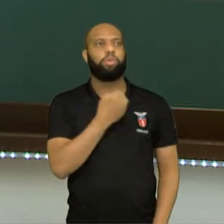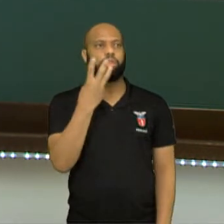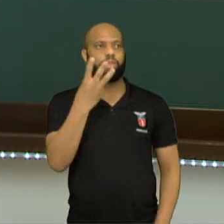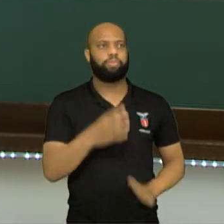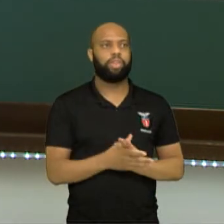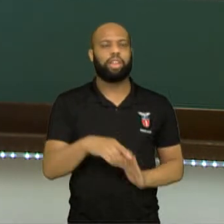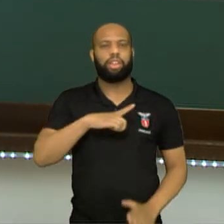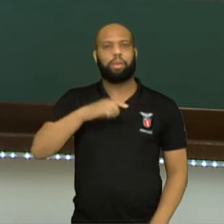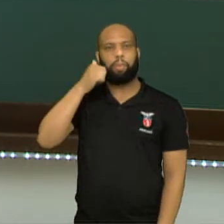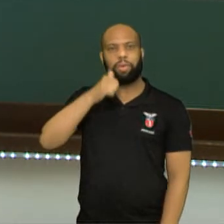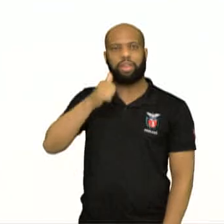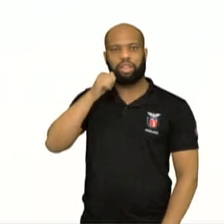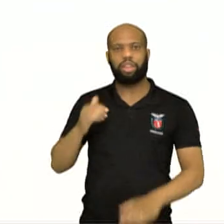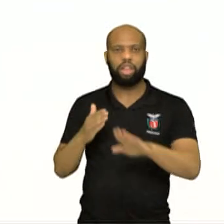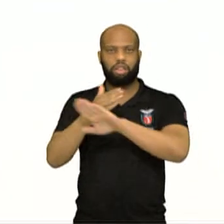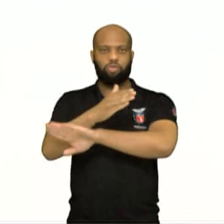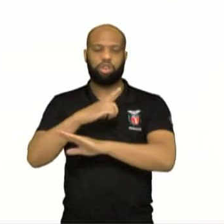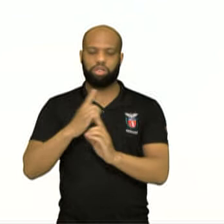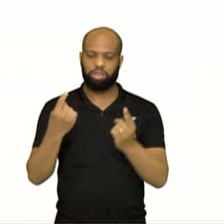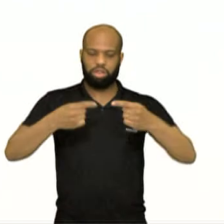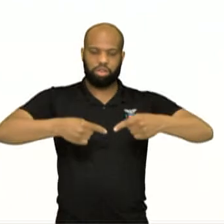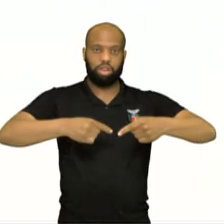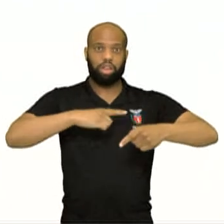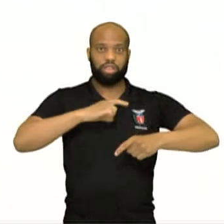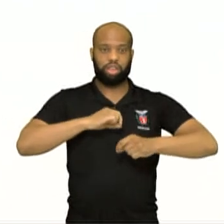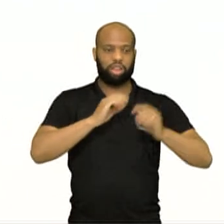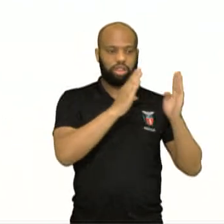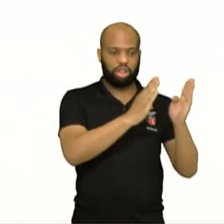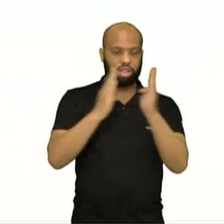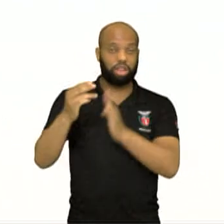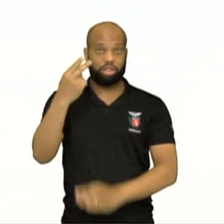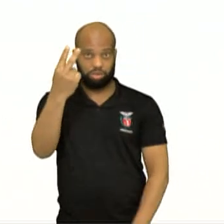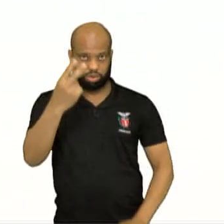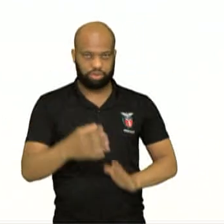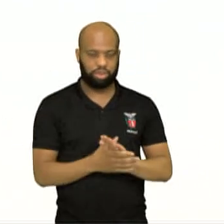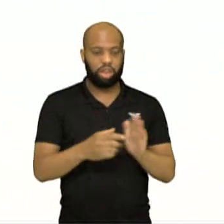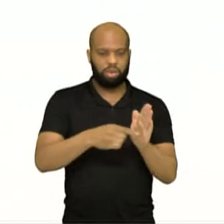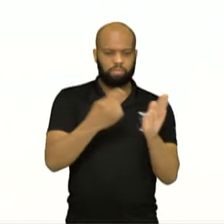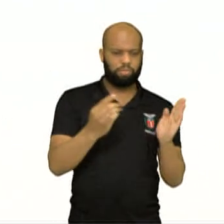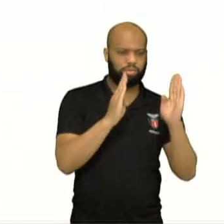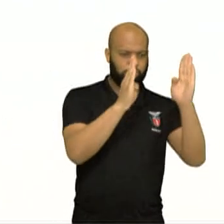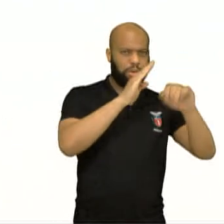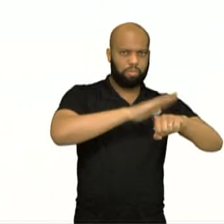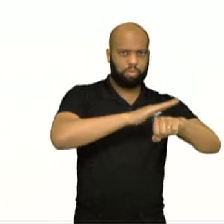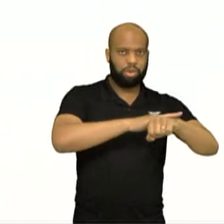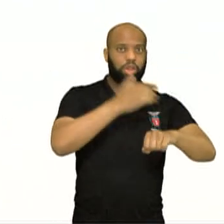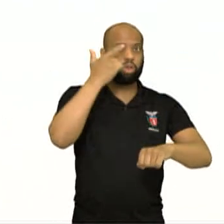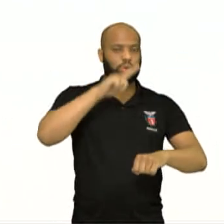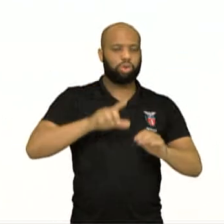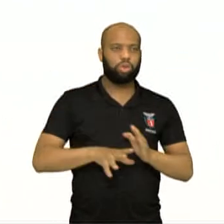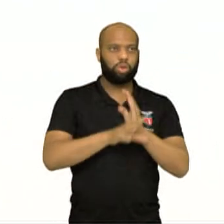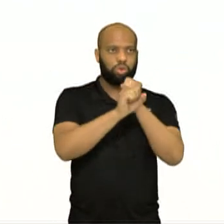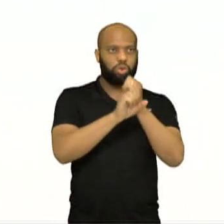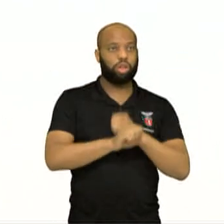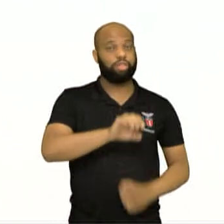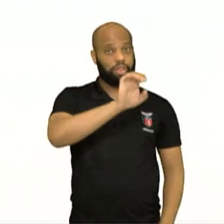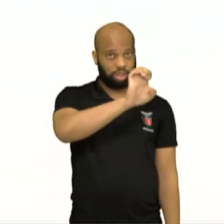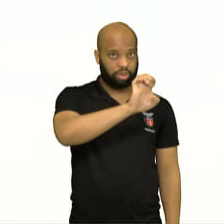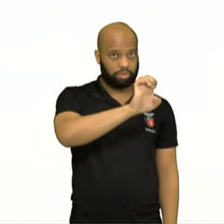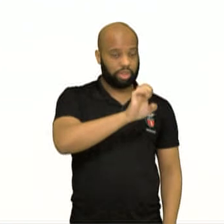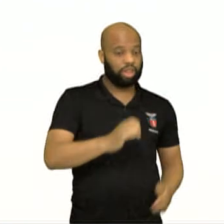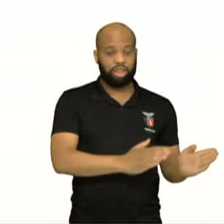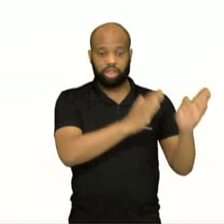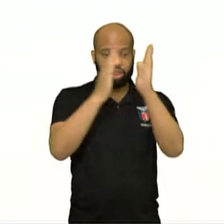Karen participou de um concurso dividido em duas fases. Na primeira fase, ela obteve uma nota E.